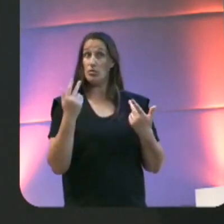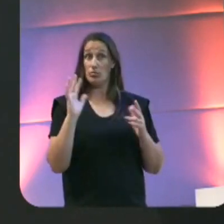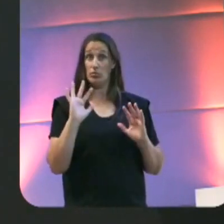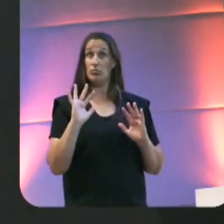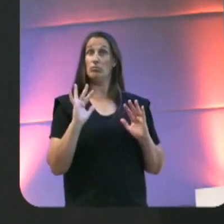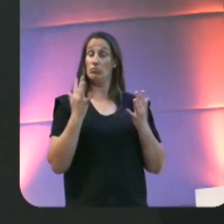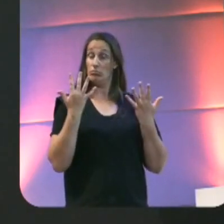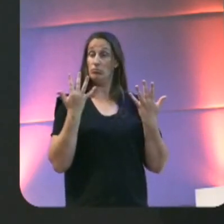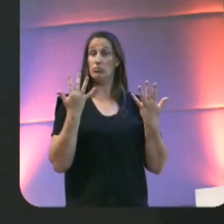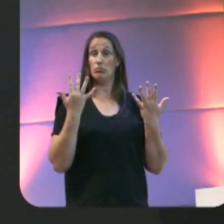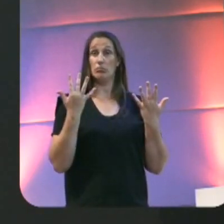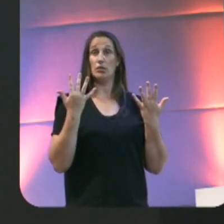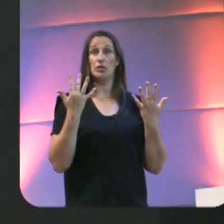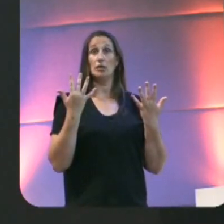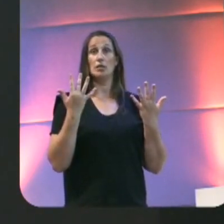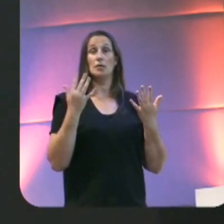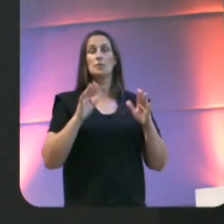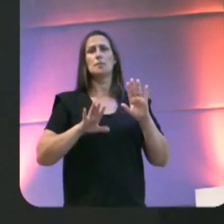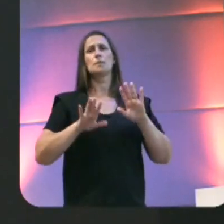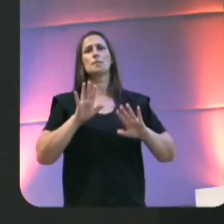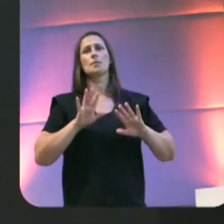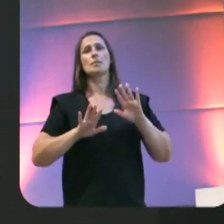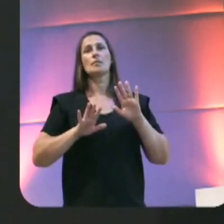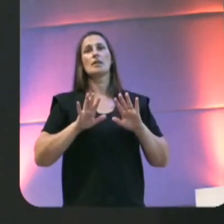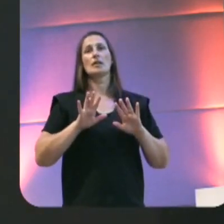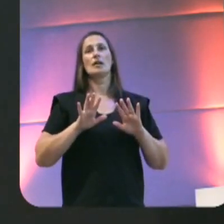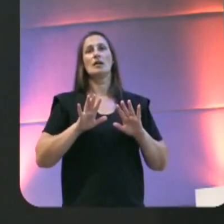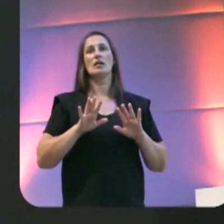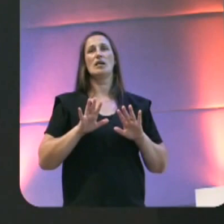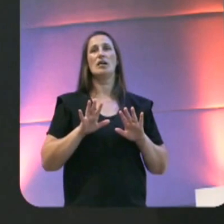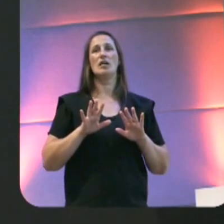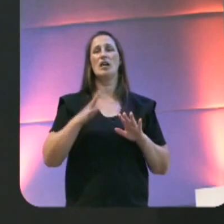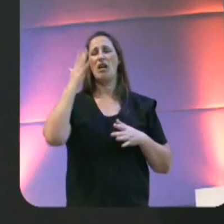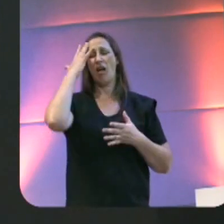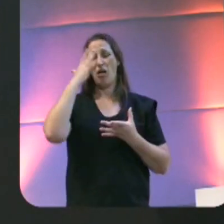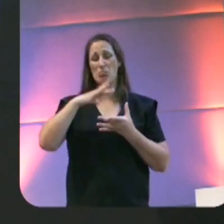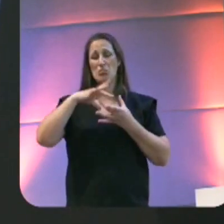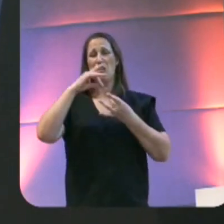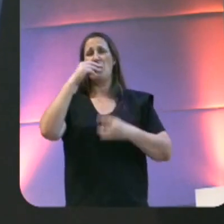e coisas às vezes desgastam a nossa alma,